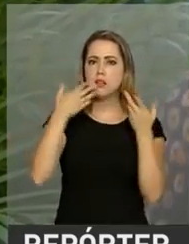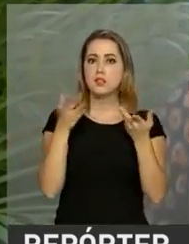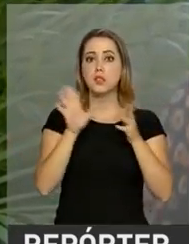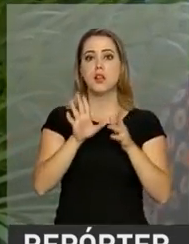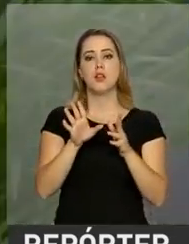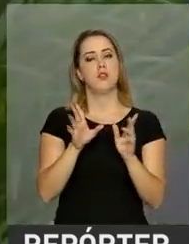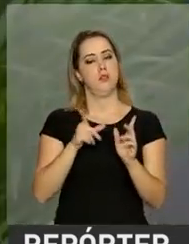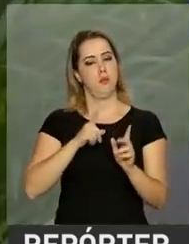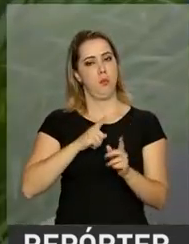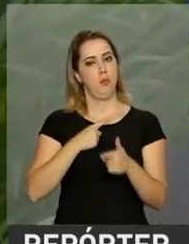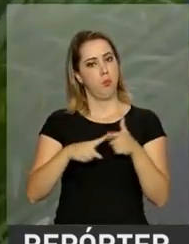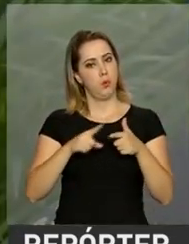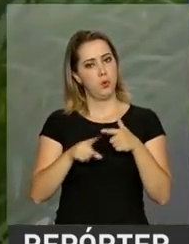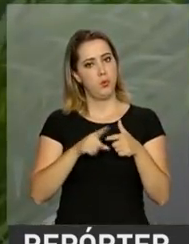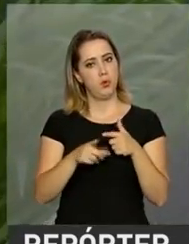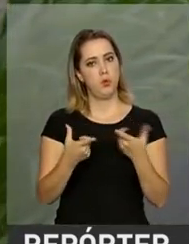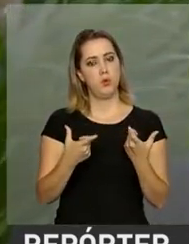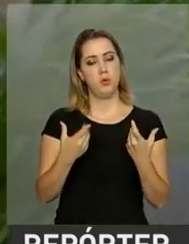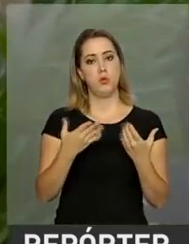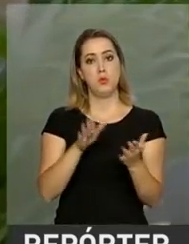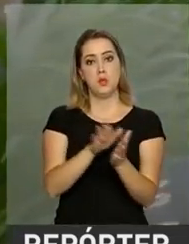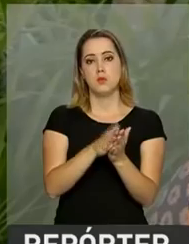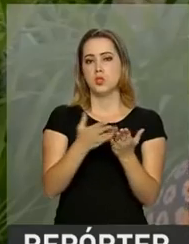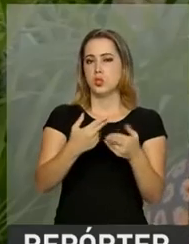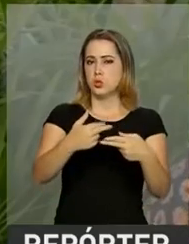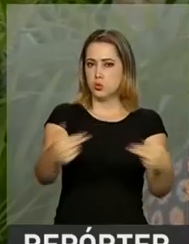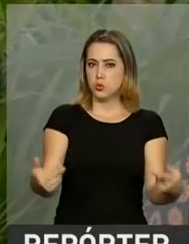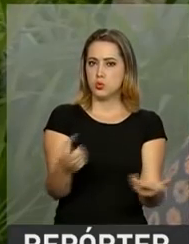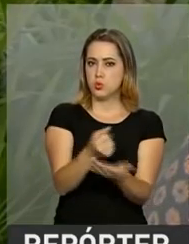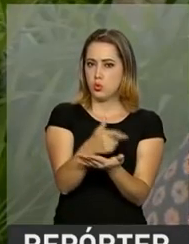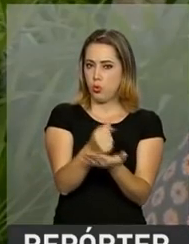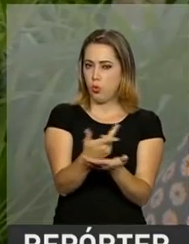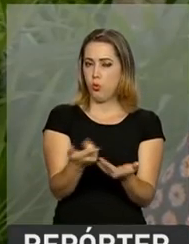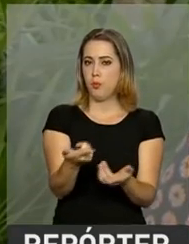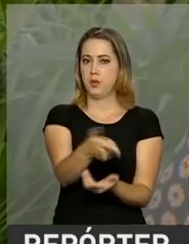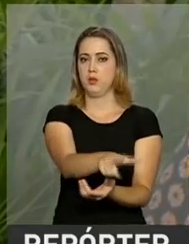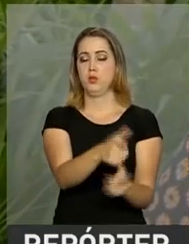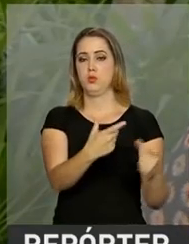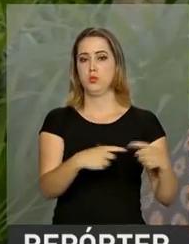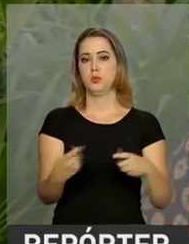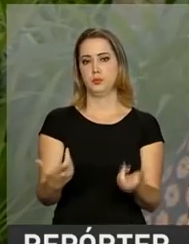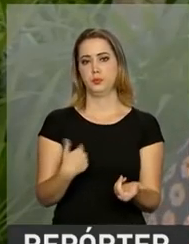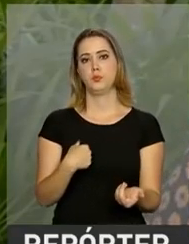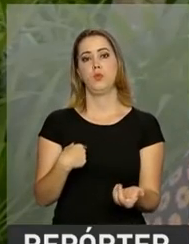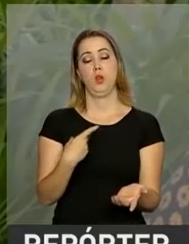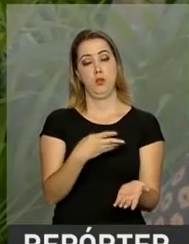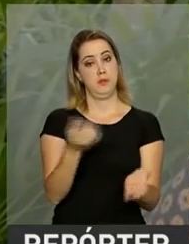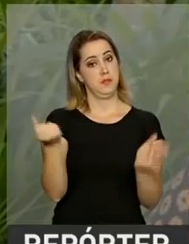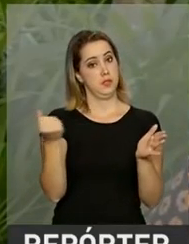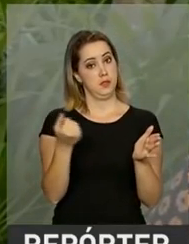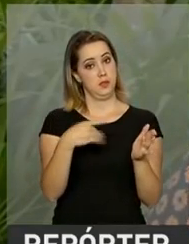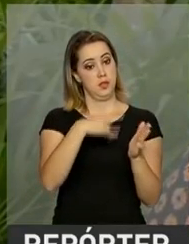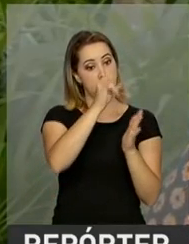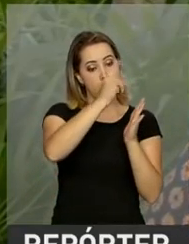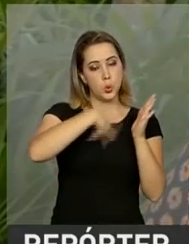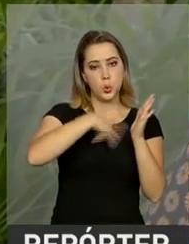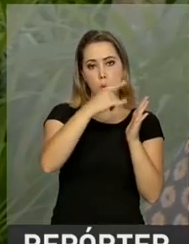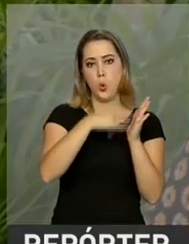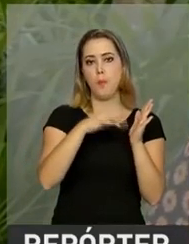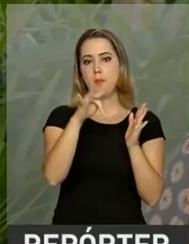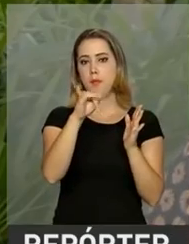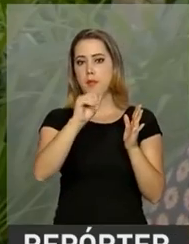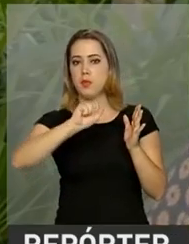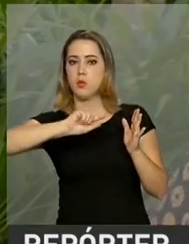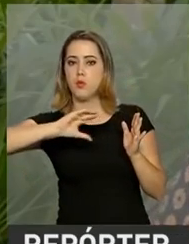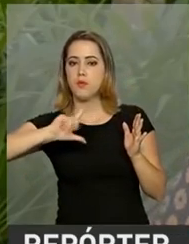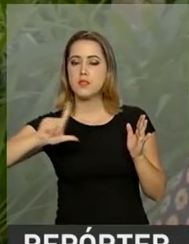comprar material escolar fora do mercado formal a nota fiscal associada ao produto ela dá uma garantia